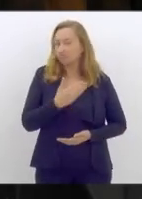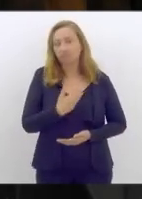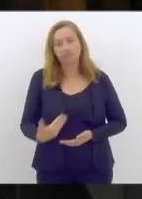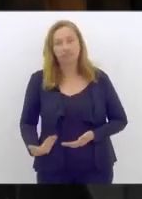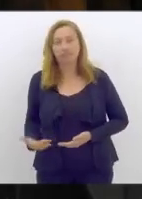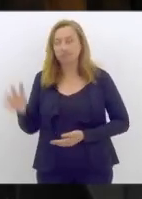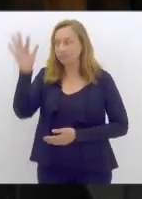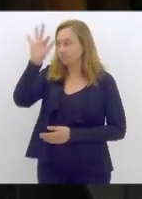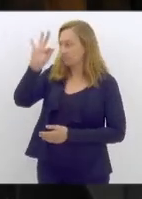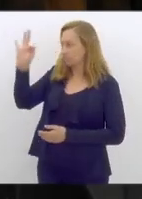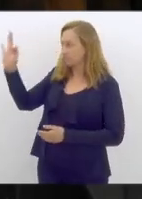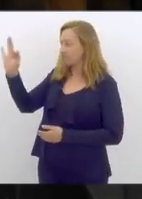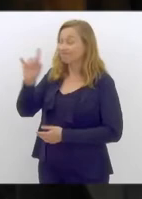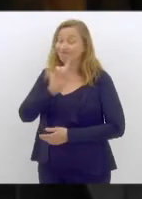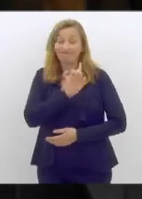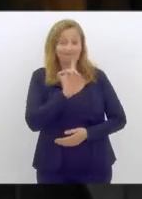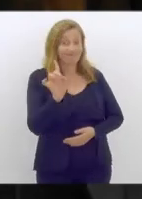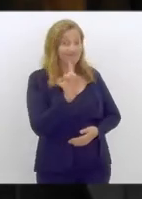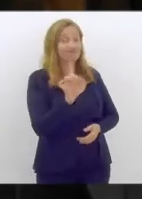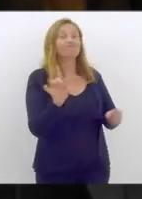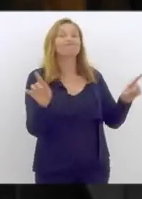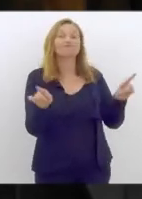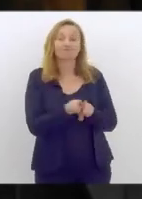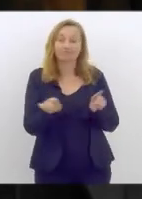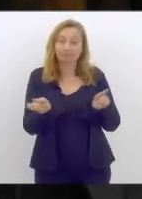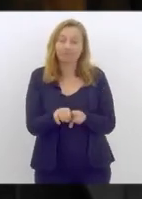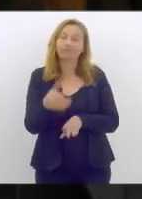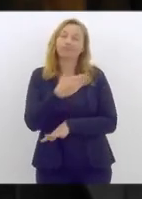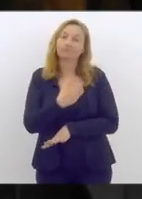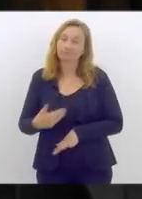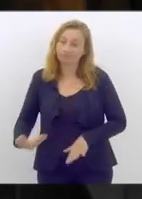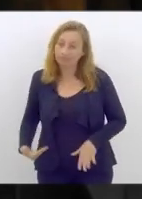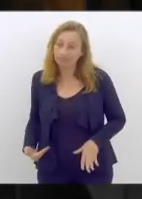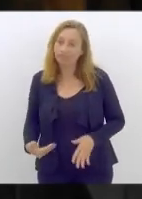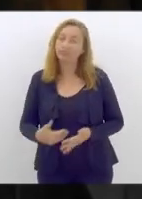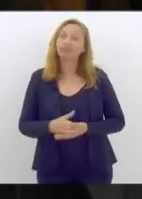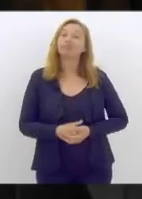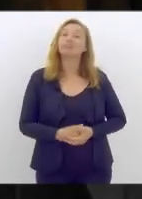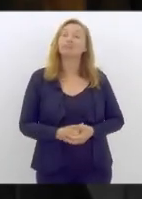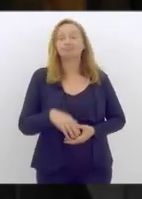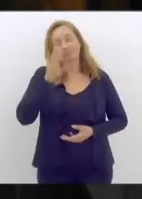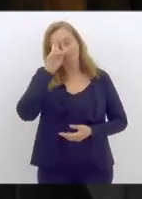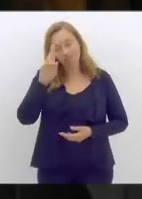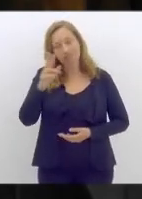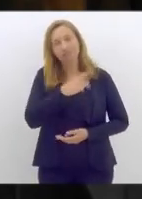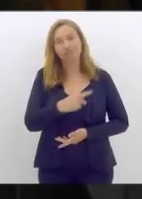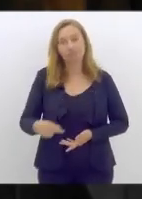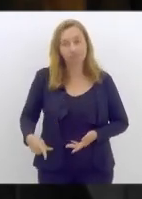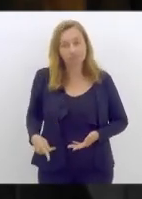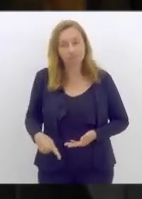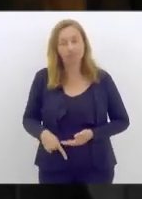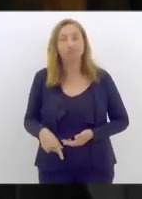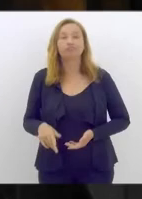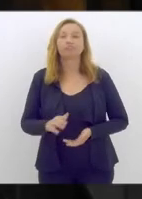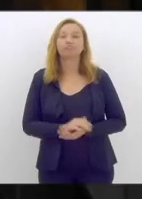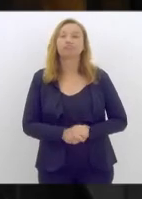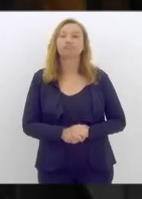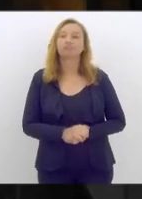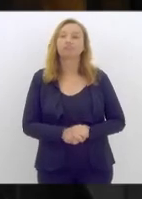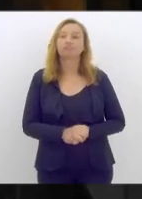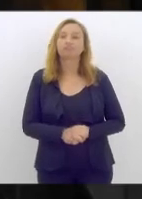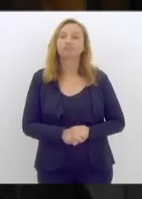federal é também do governador e o senhor presidente ainda o fez